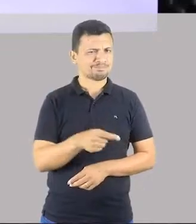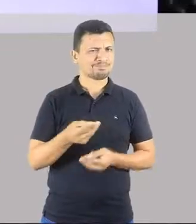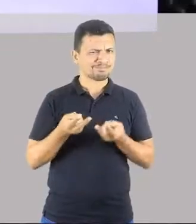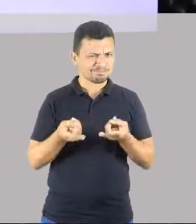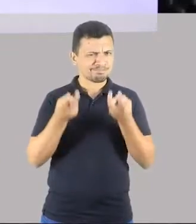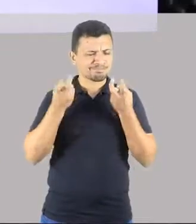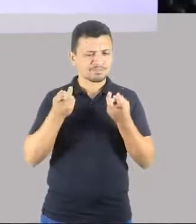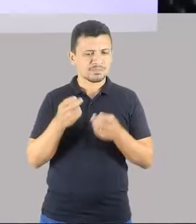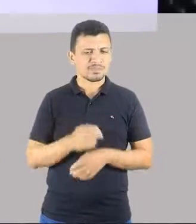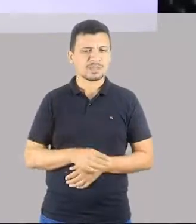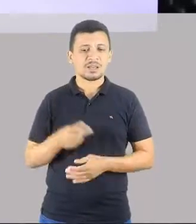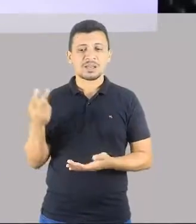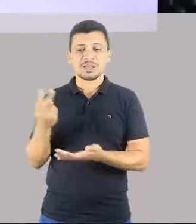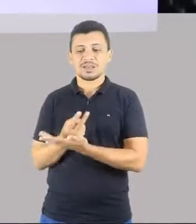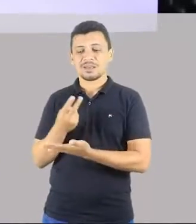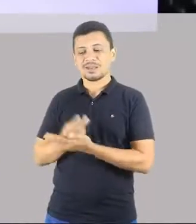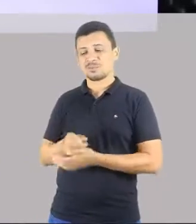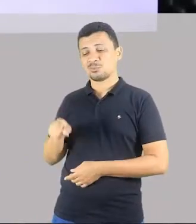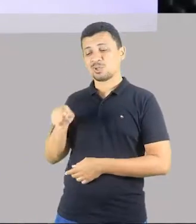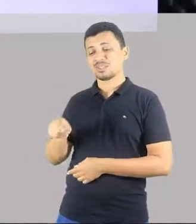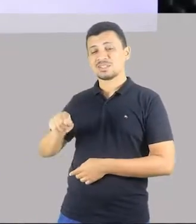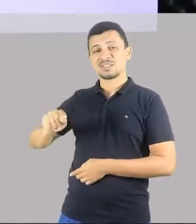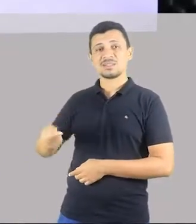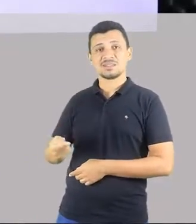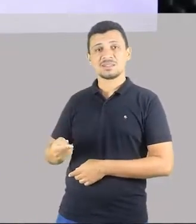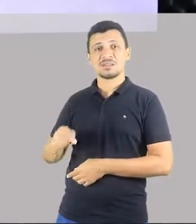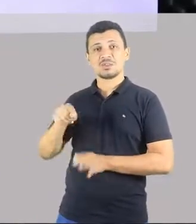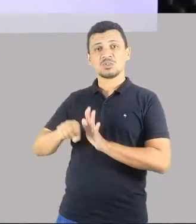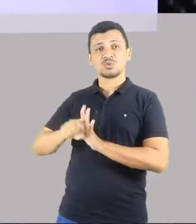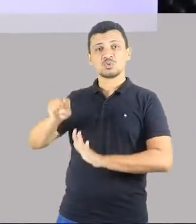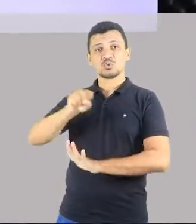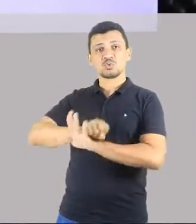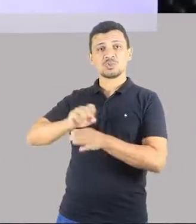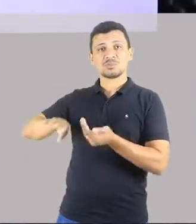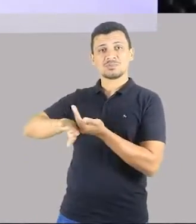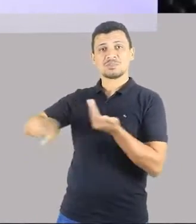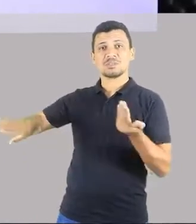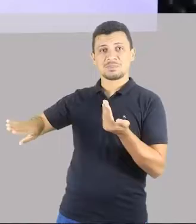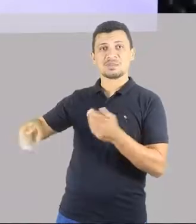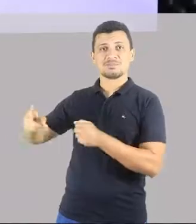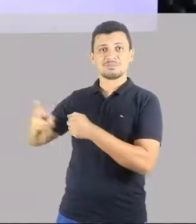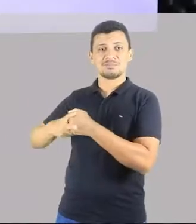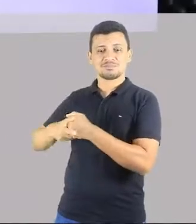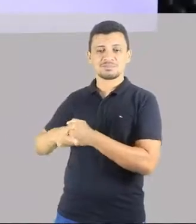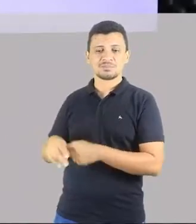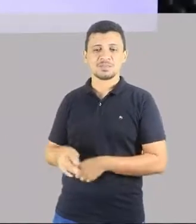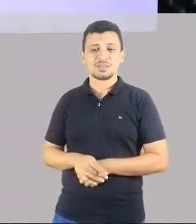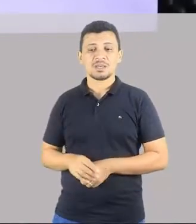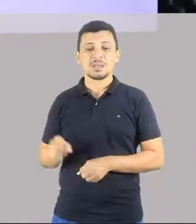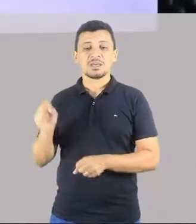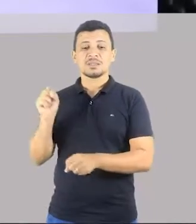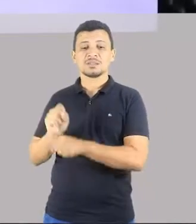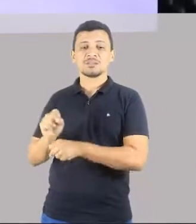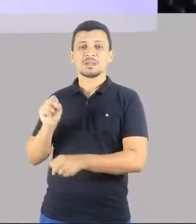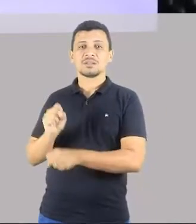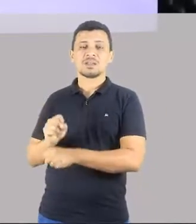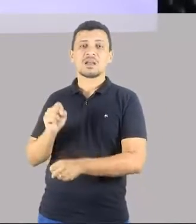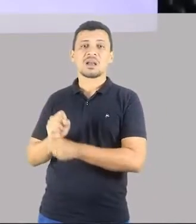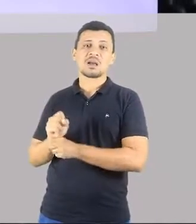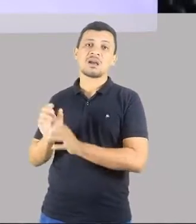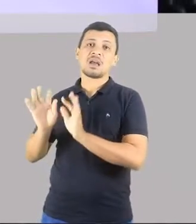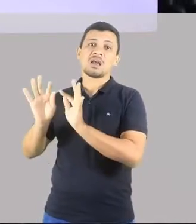está errado é a terceira vírgula que estaria separando o sujeito do predicado. Além disso, ele diz assim, ó, esperávamos aquele